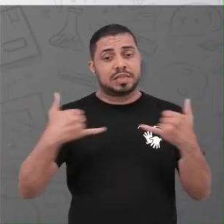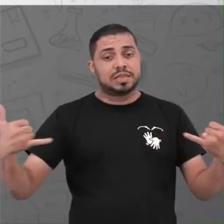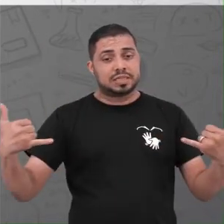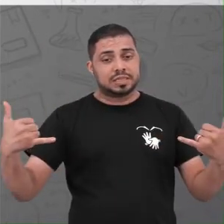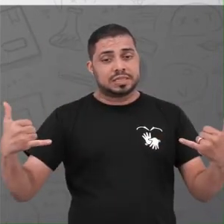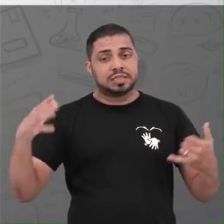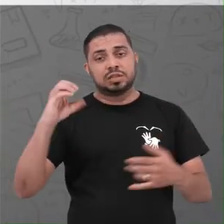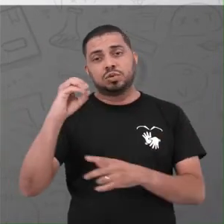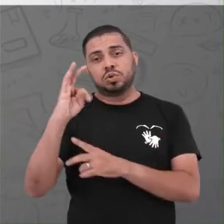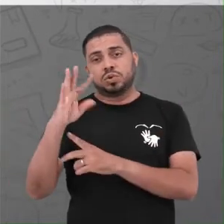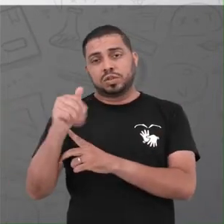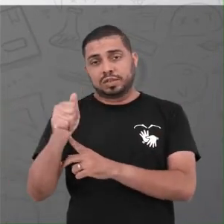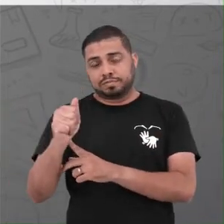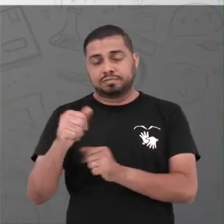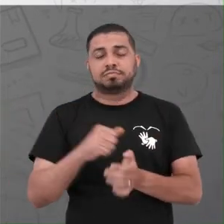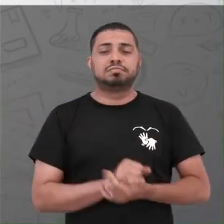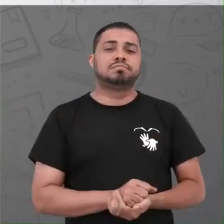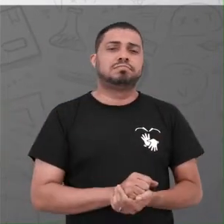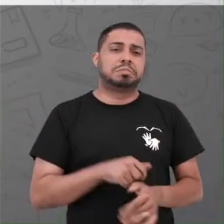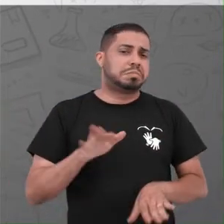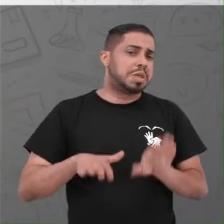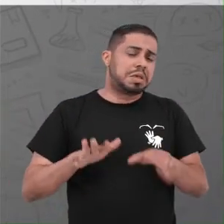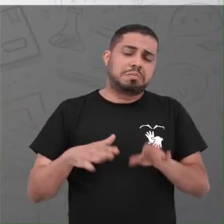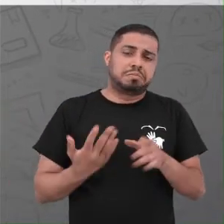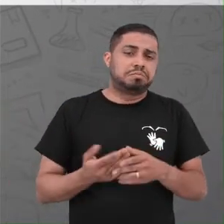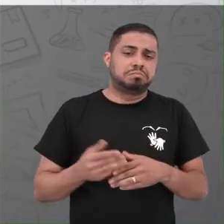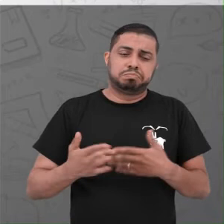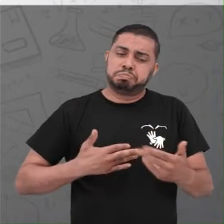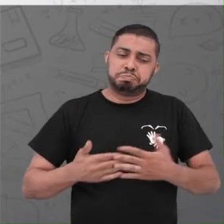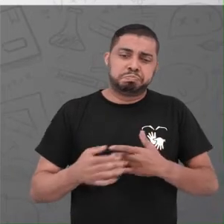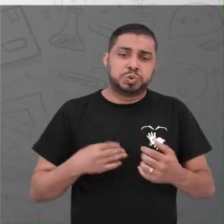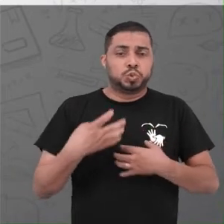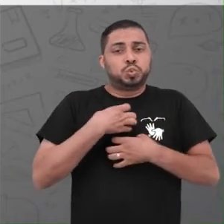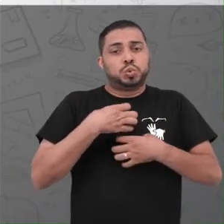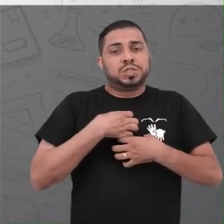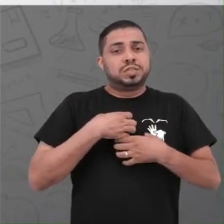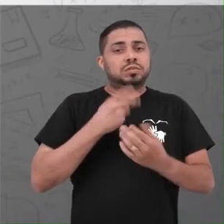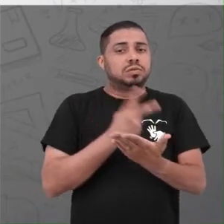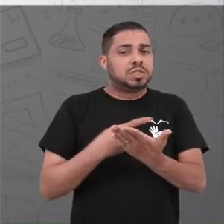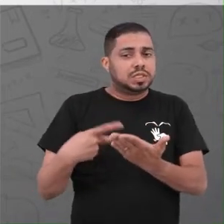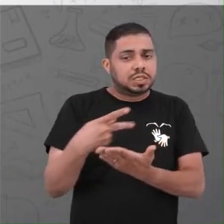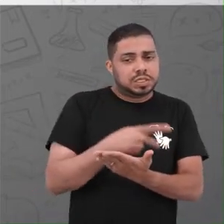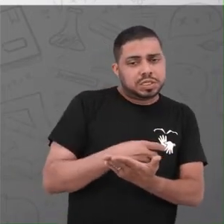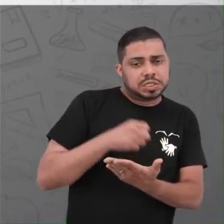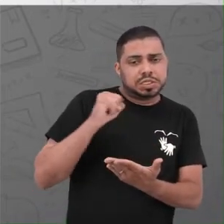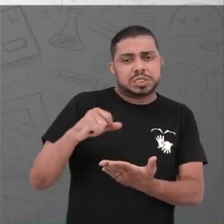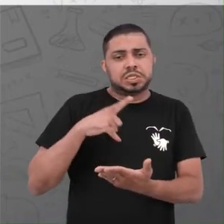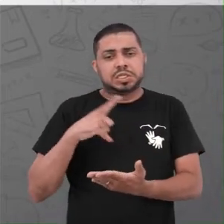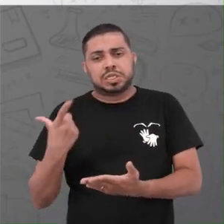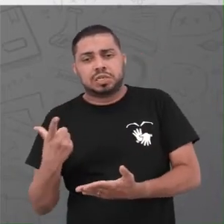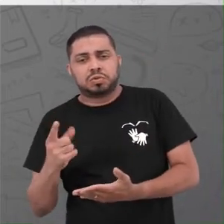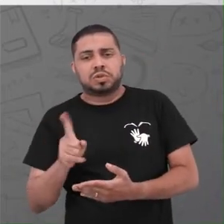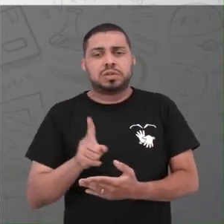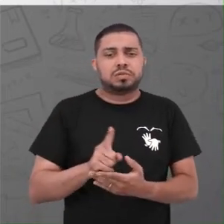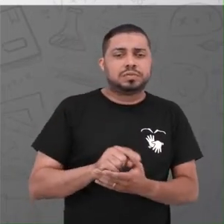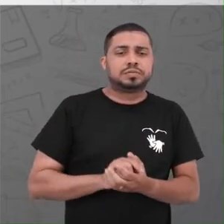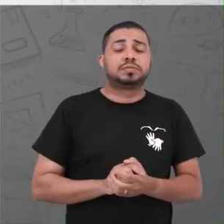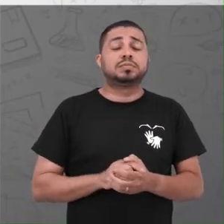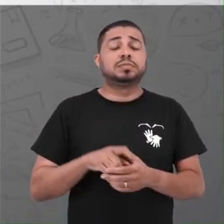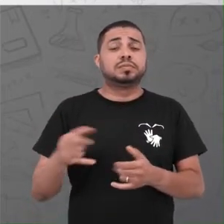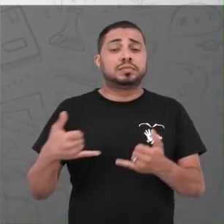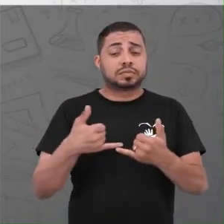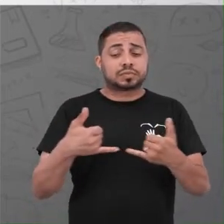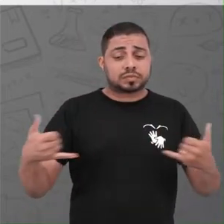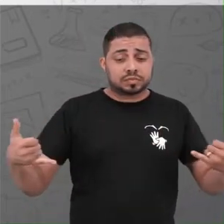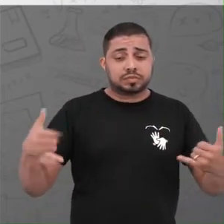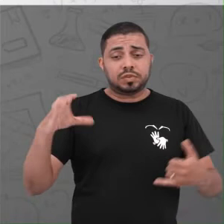Então, independentemente da forma do desenho, né, se ele tem reentrâncias ou saliências, as linhas de